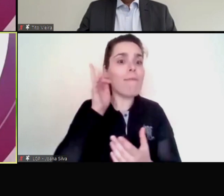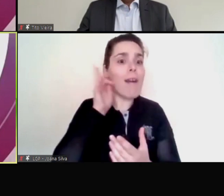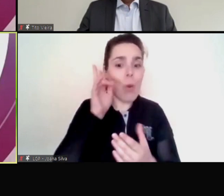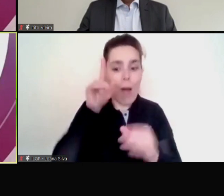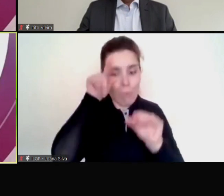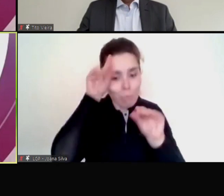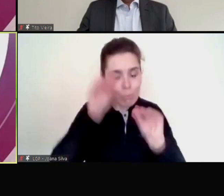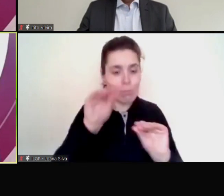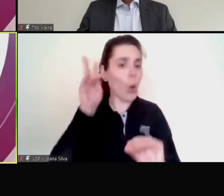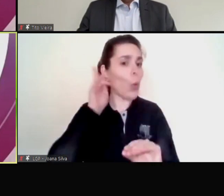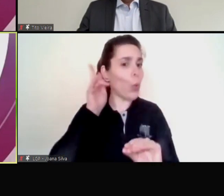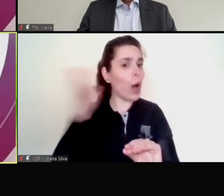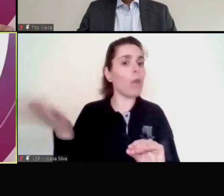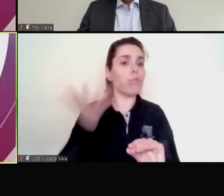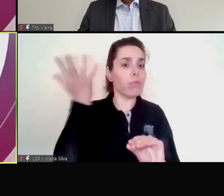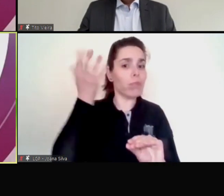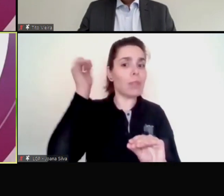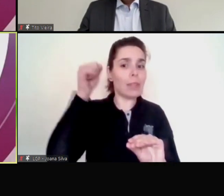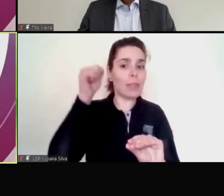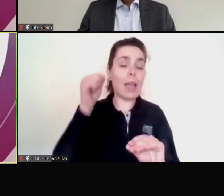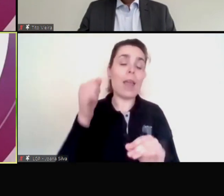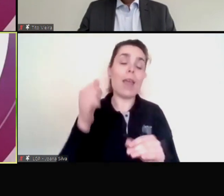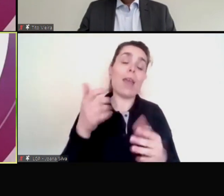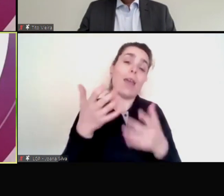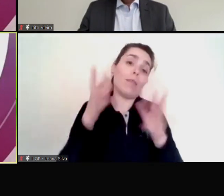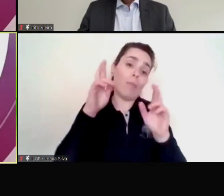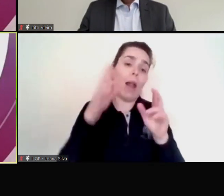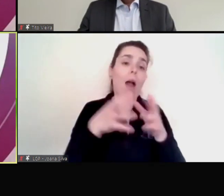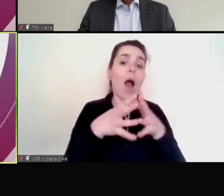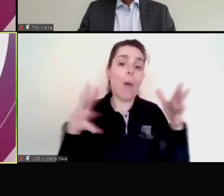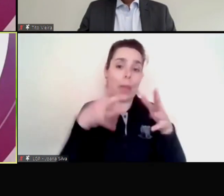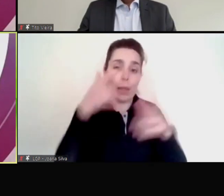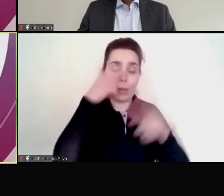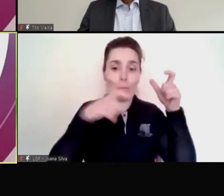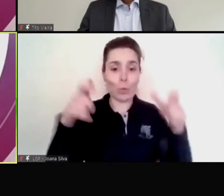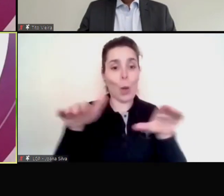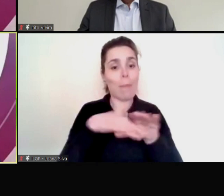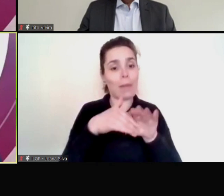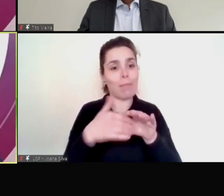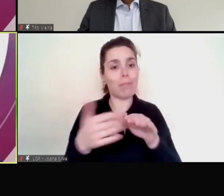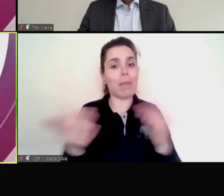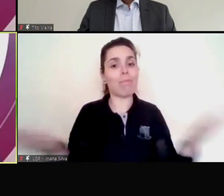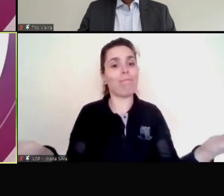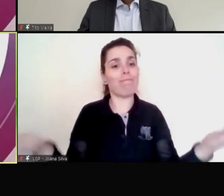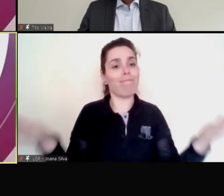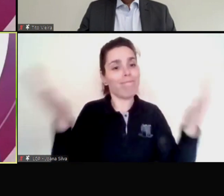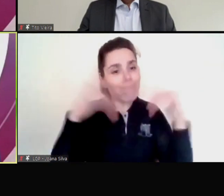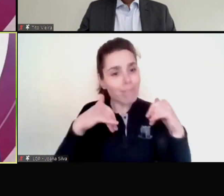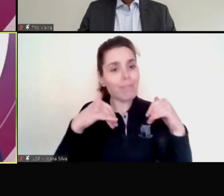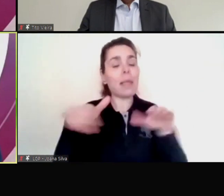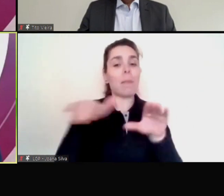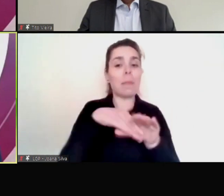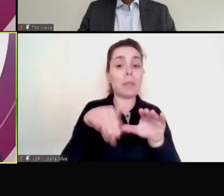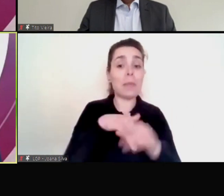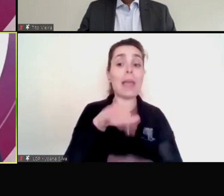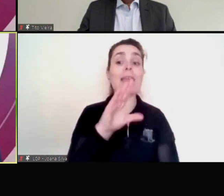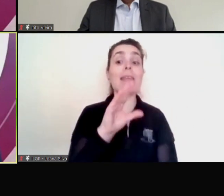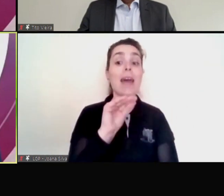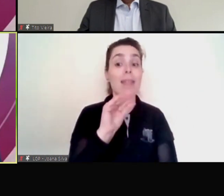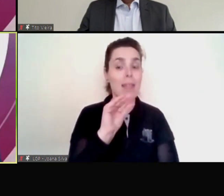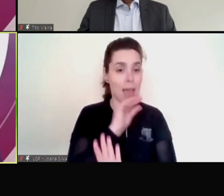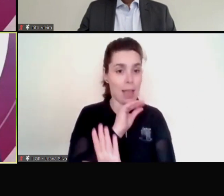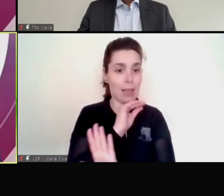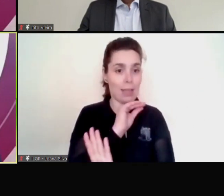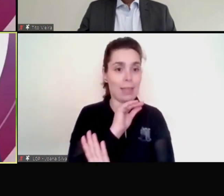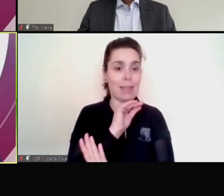oferta e aumentar, esperamos, a adesão. E eu disse que eram 10, portanto a 10ª vantagem, no fundo é a primeira